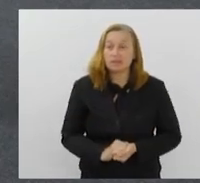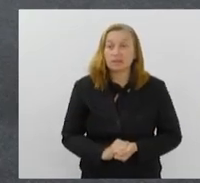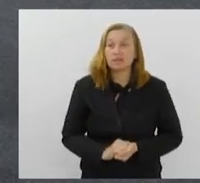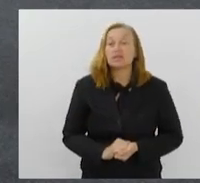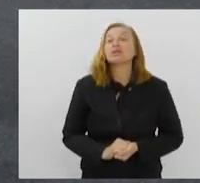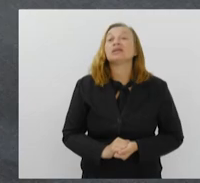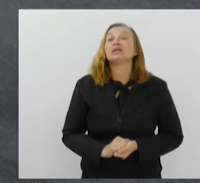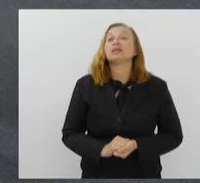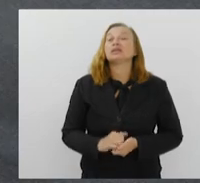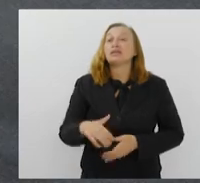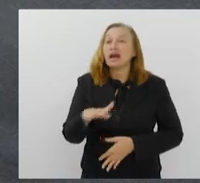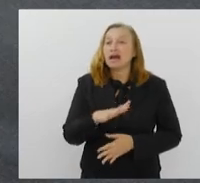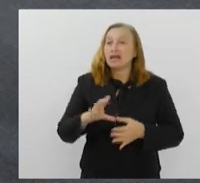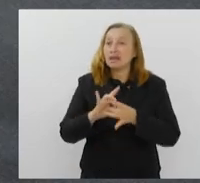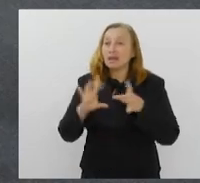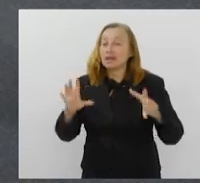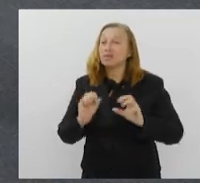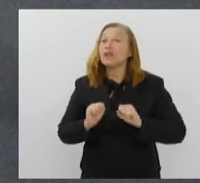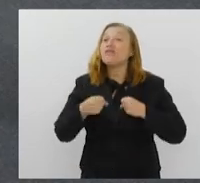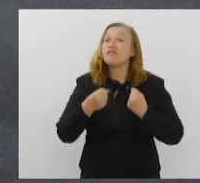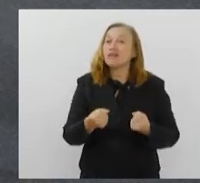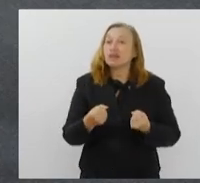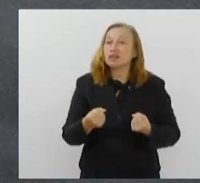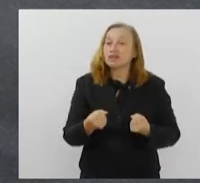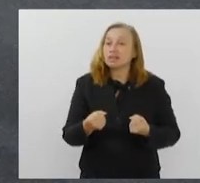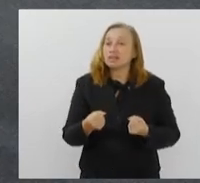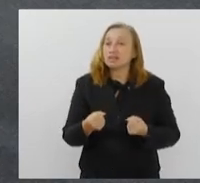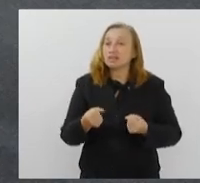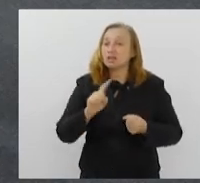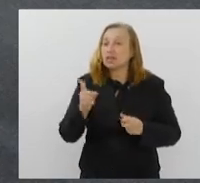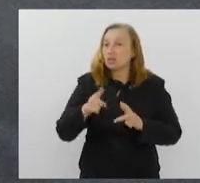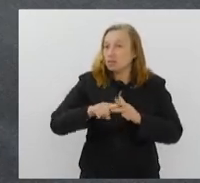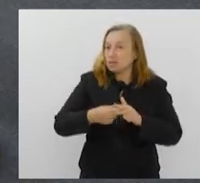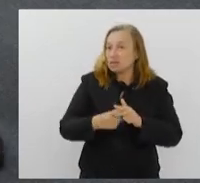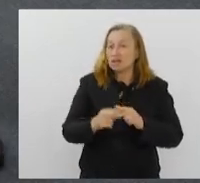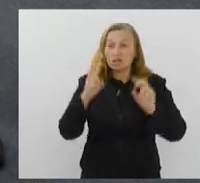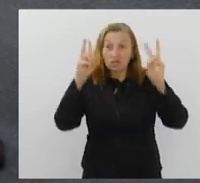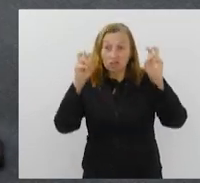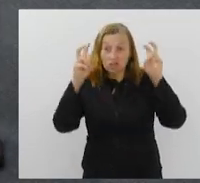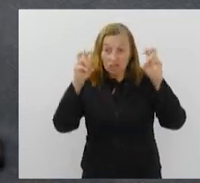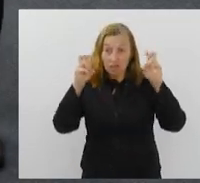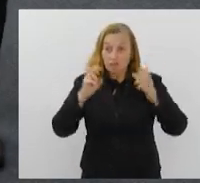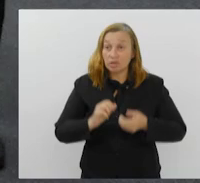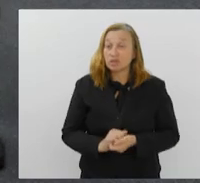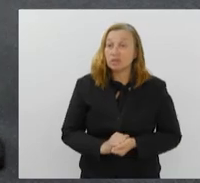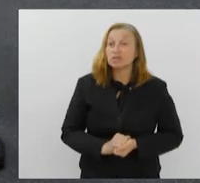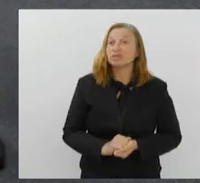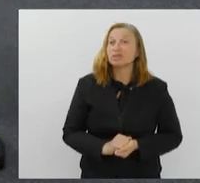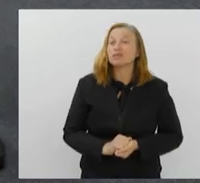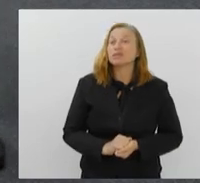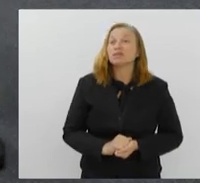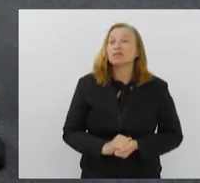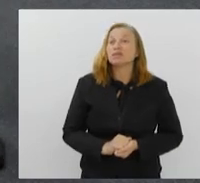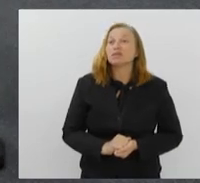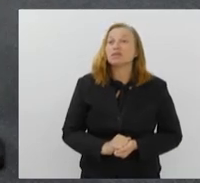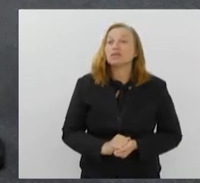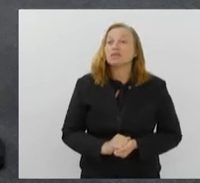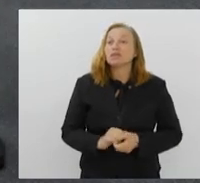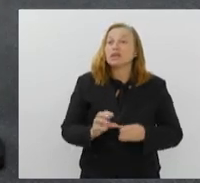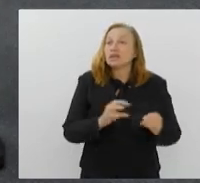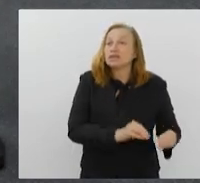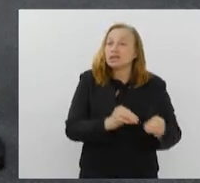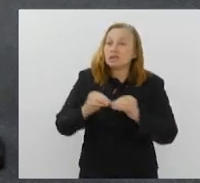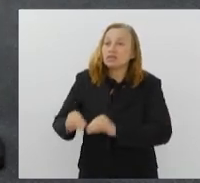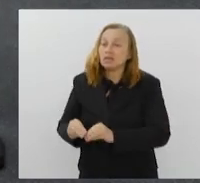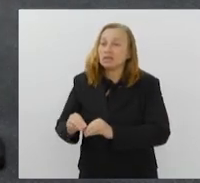agenda liberal defende a desregulamentação de temas que atualmente são nacionalizados no Brasil e a transferência para